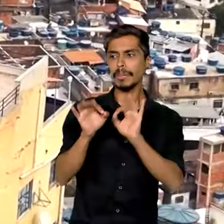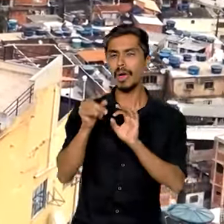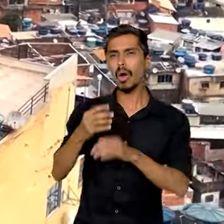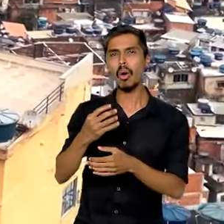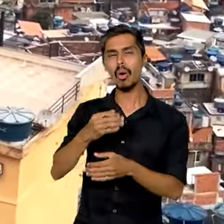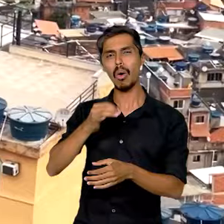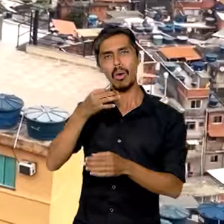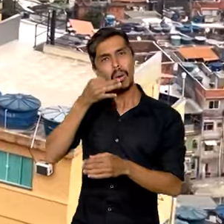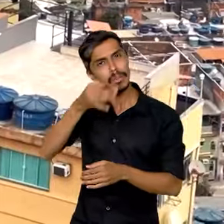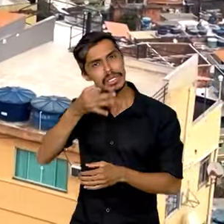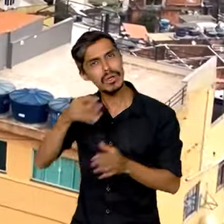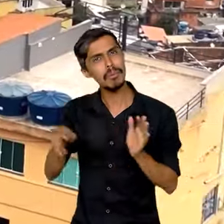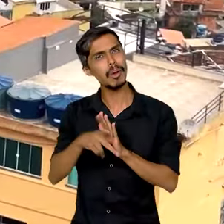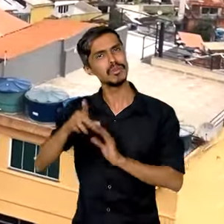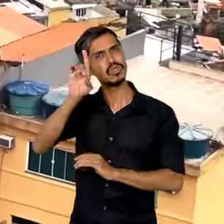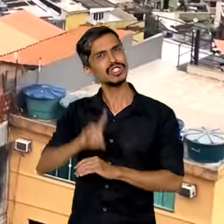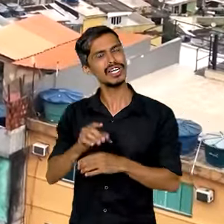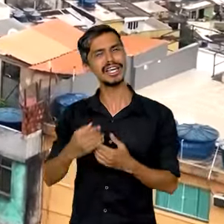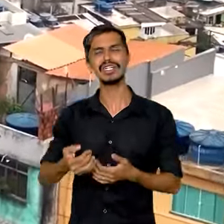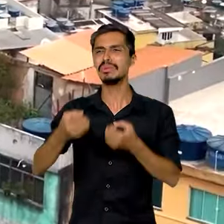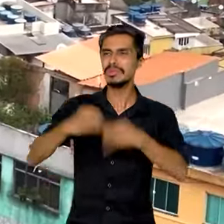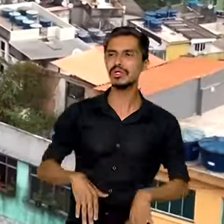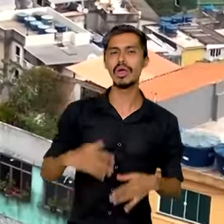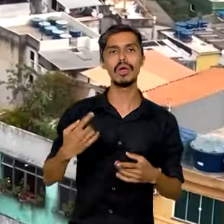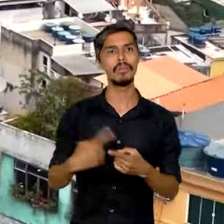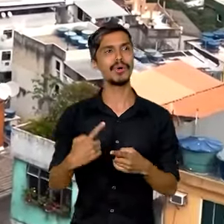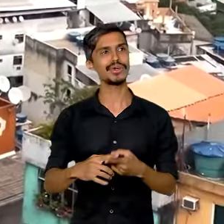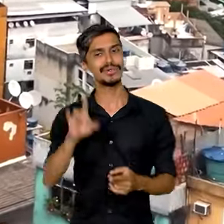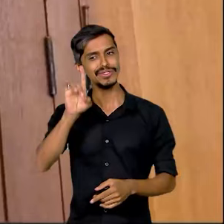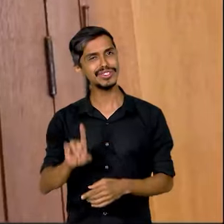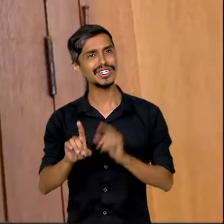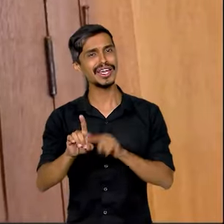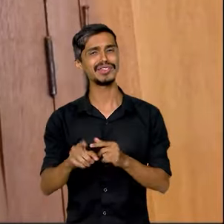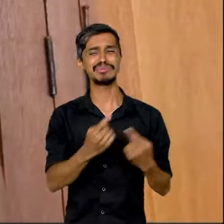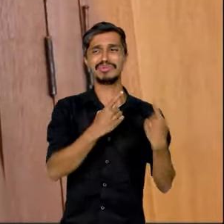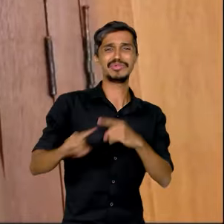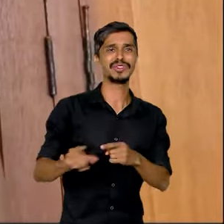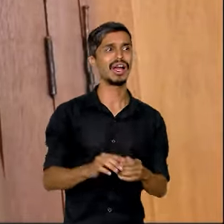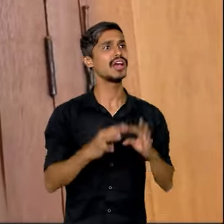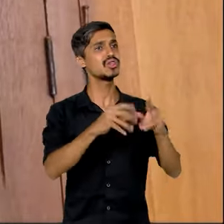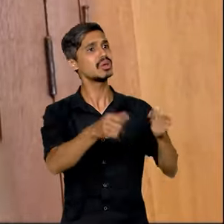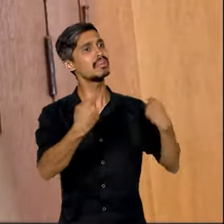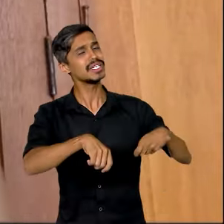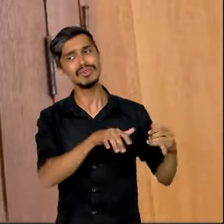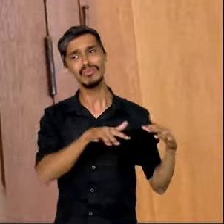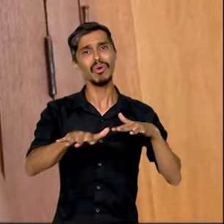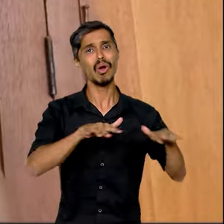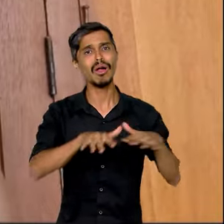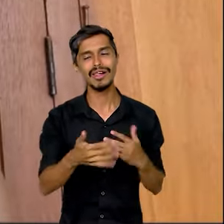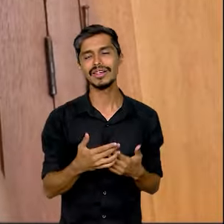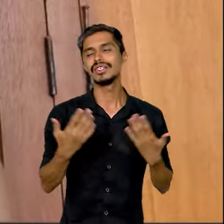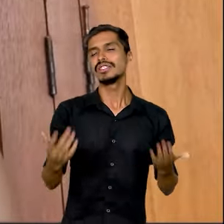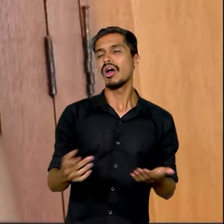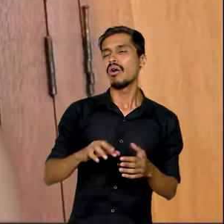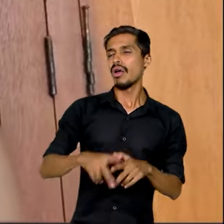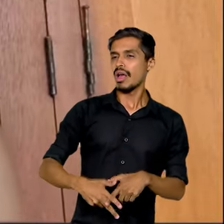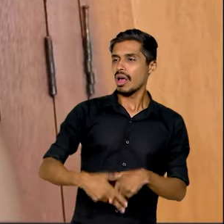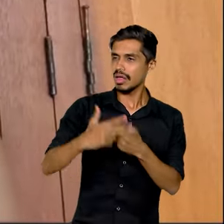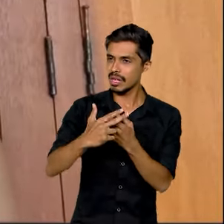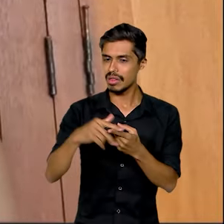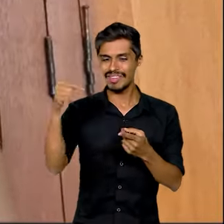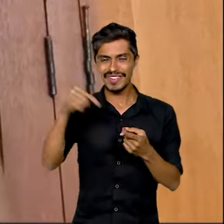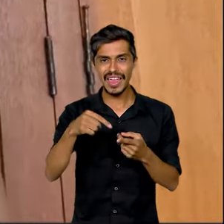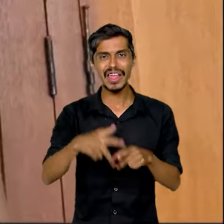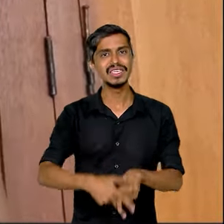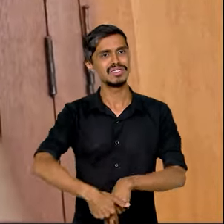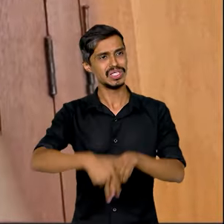que todo mundo tem que se mobilizar, porque o direito está sendo violado. A repercussão é gigantesca, Uchoa. E a reparação